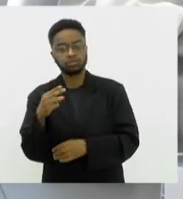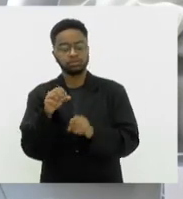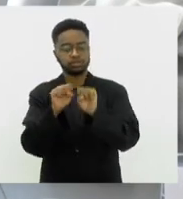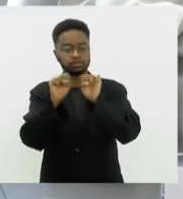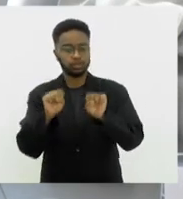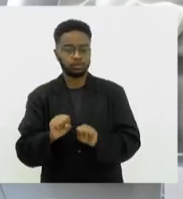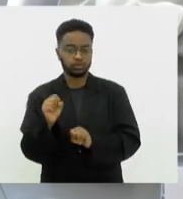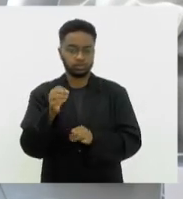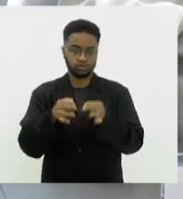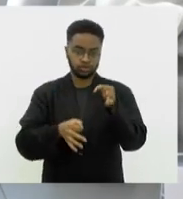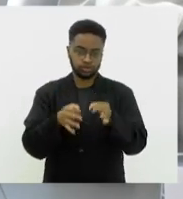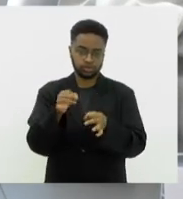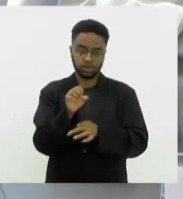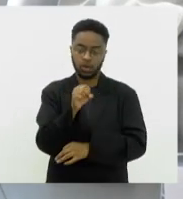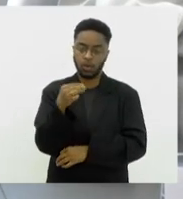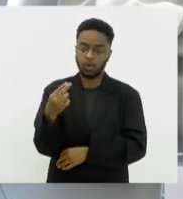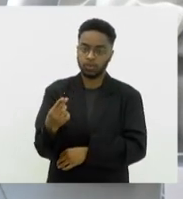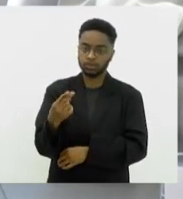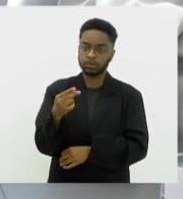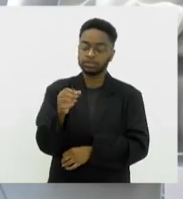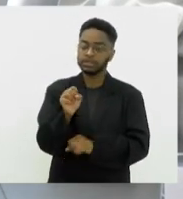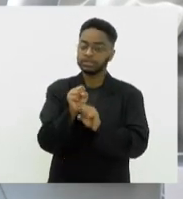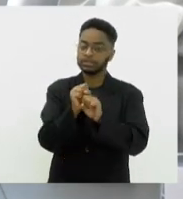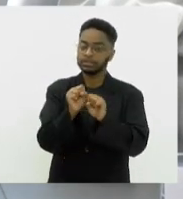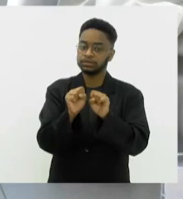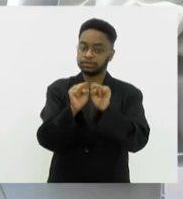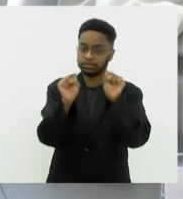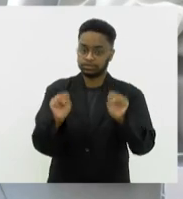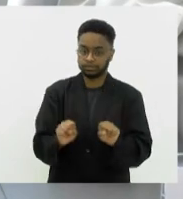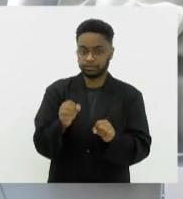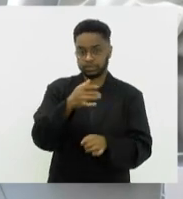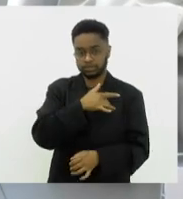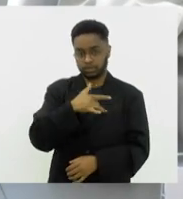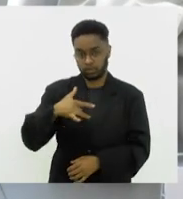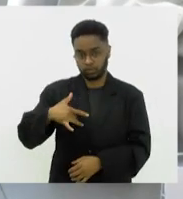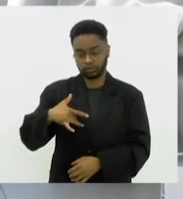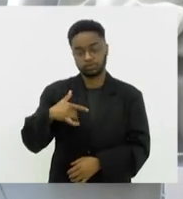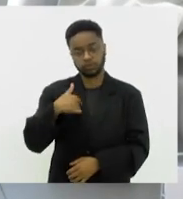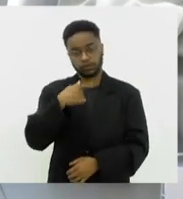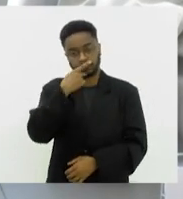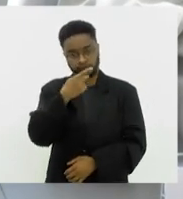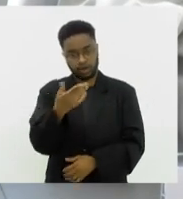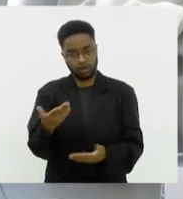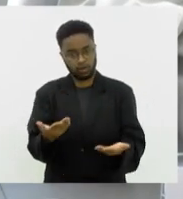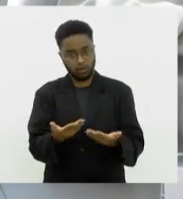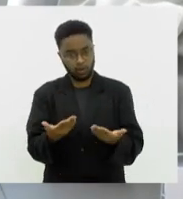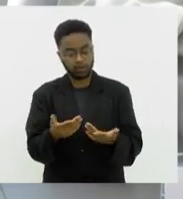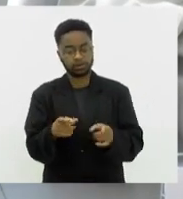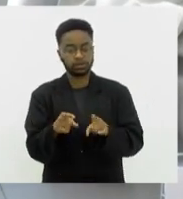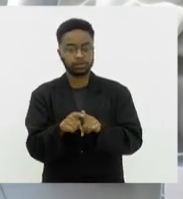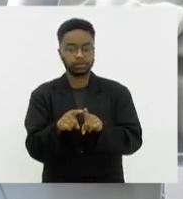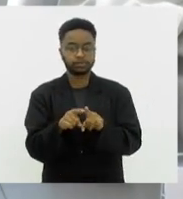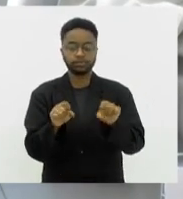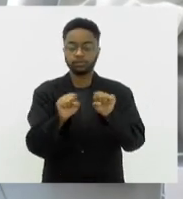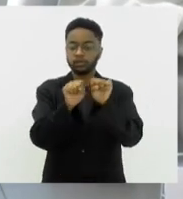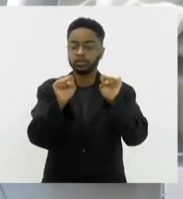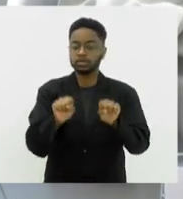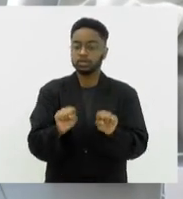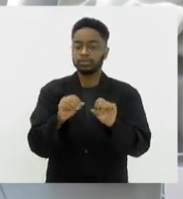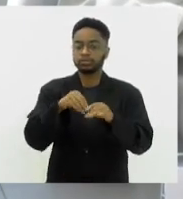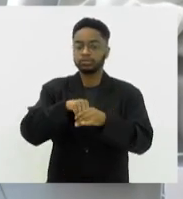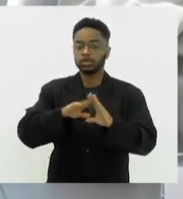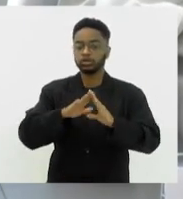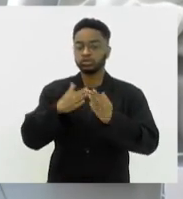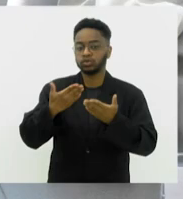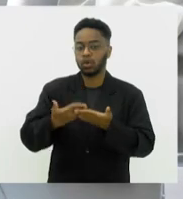seja eh no sistema de saúde que é no caso que eu tô tratando seja no sistema escolar